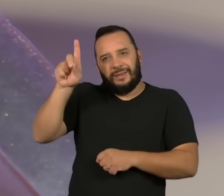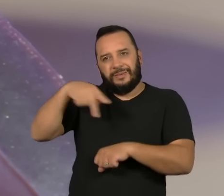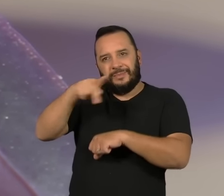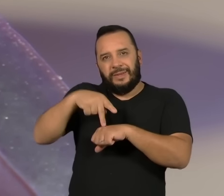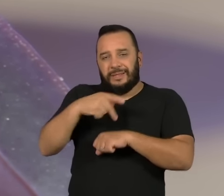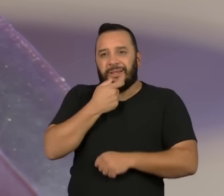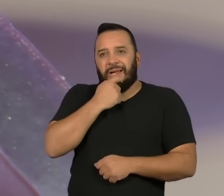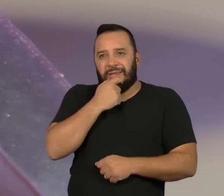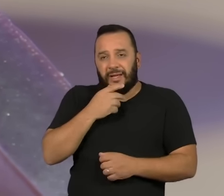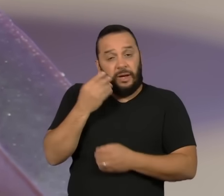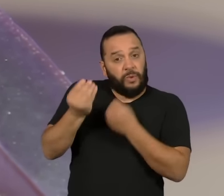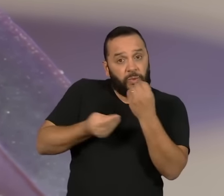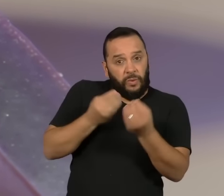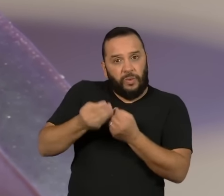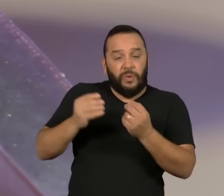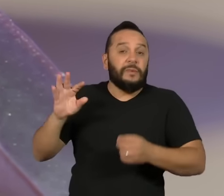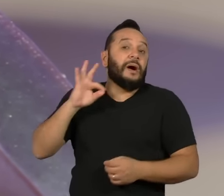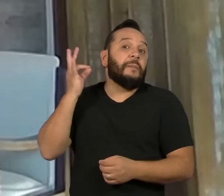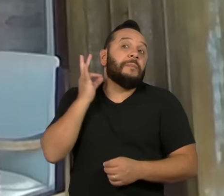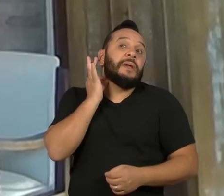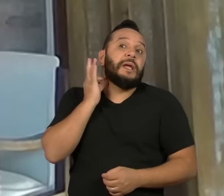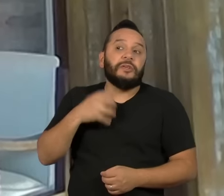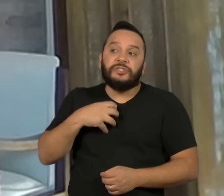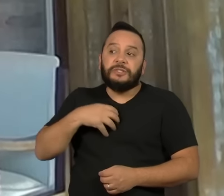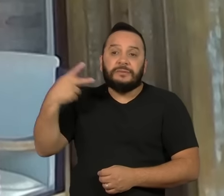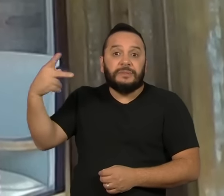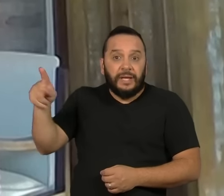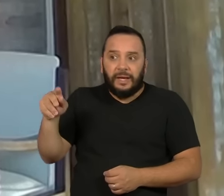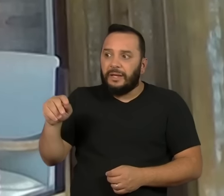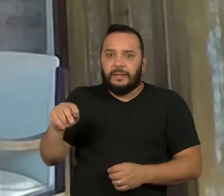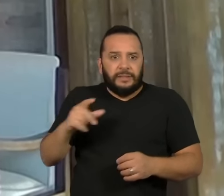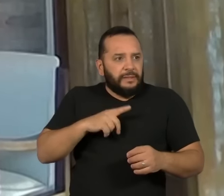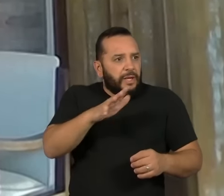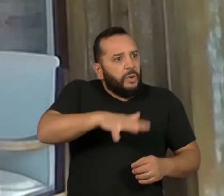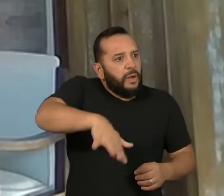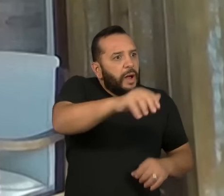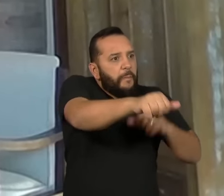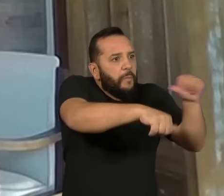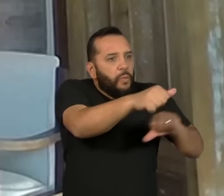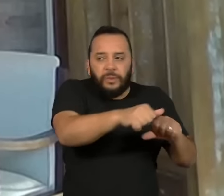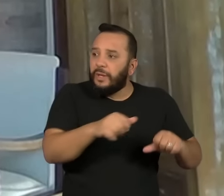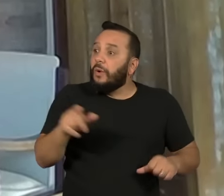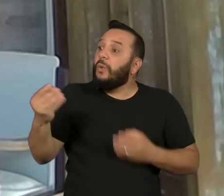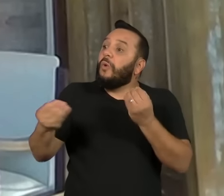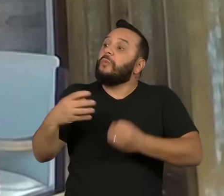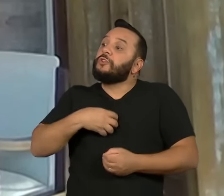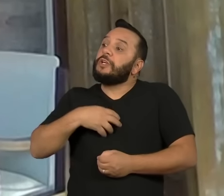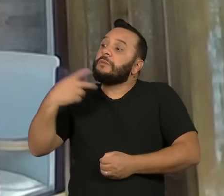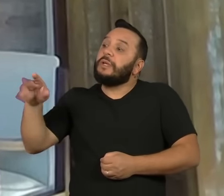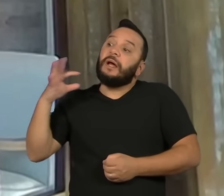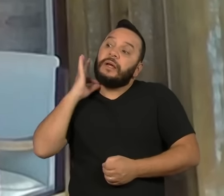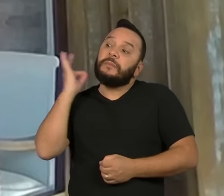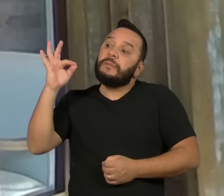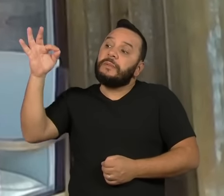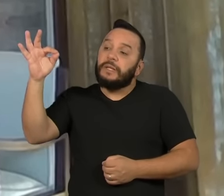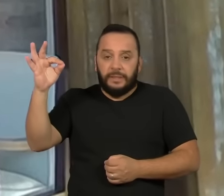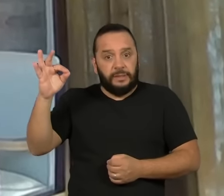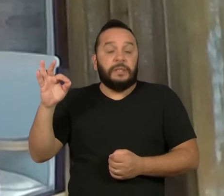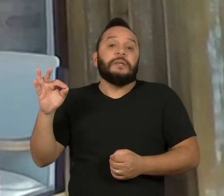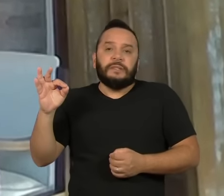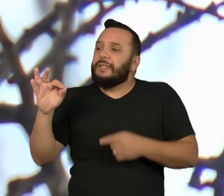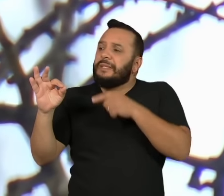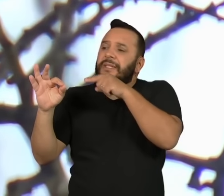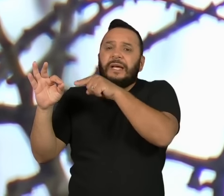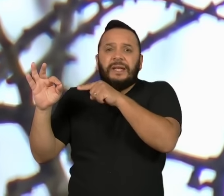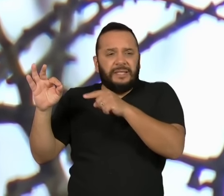comportamento e resposta de abelhas a mudanças, e aí a gente está agora investigando exatamente como os polinizadores